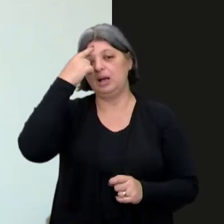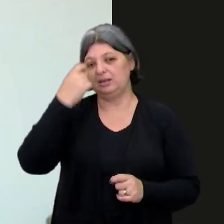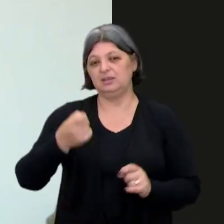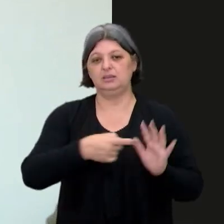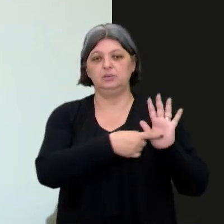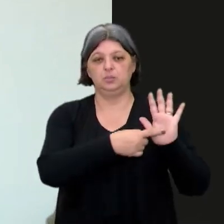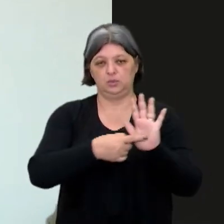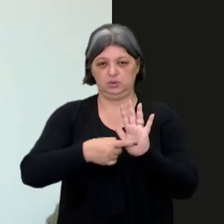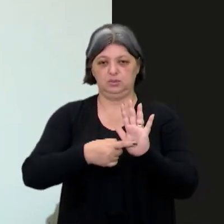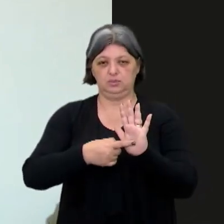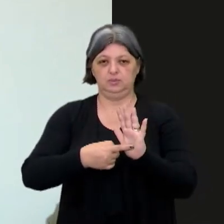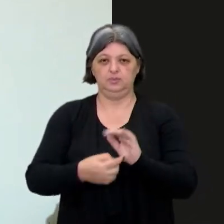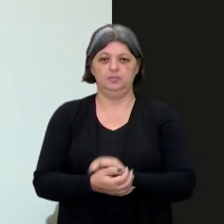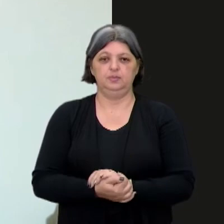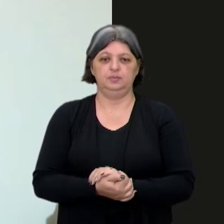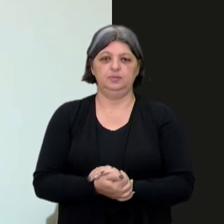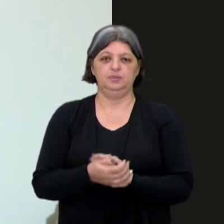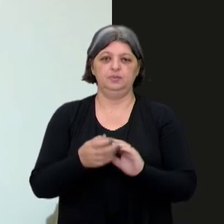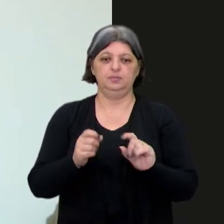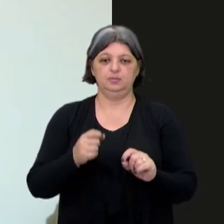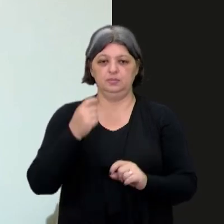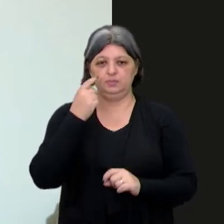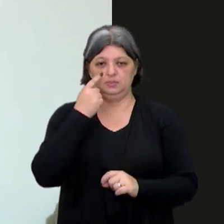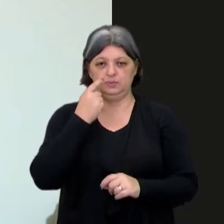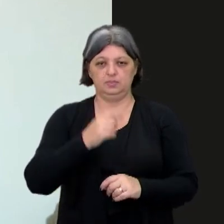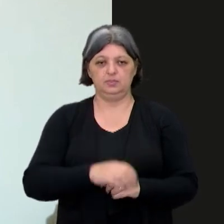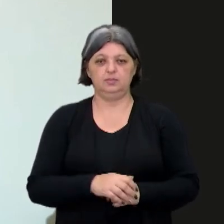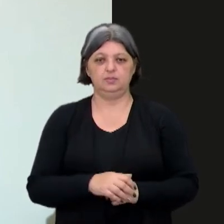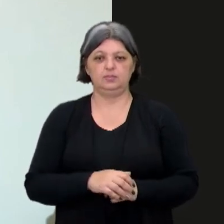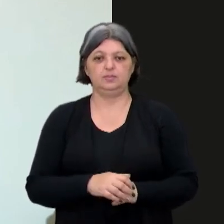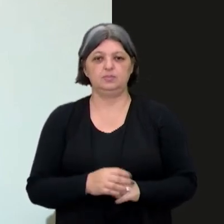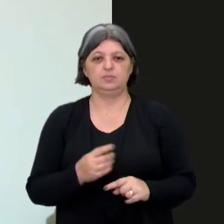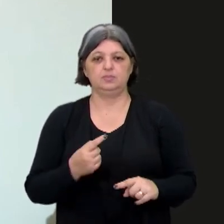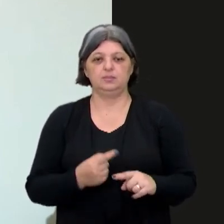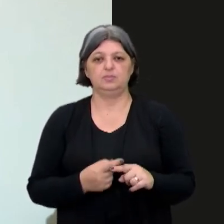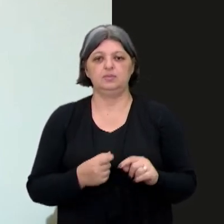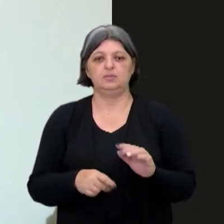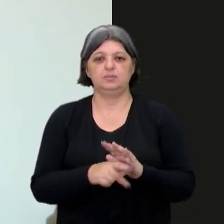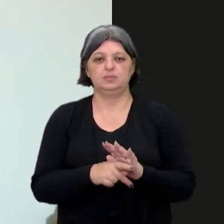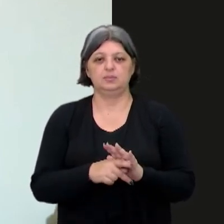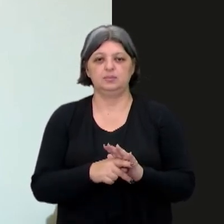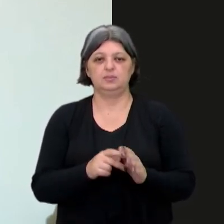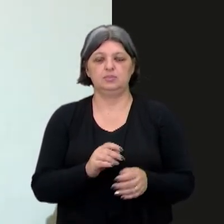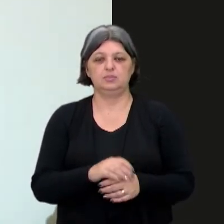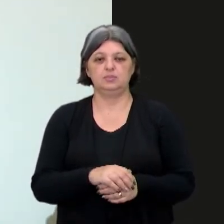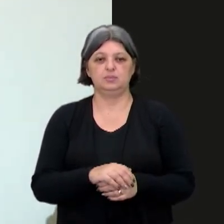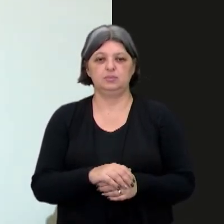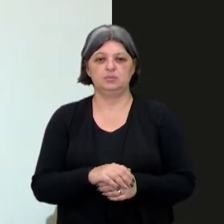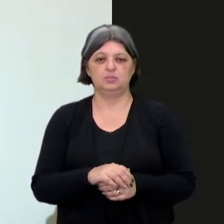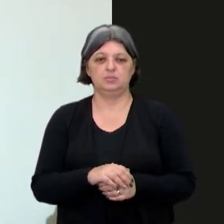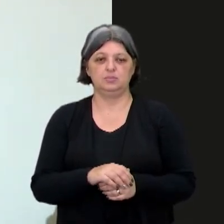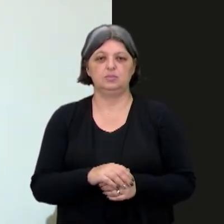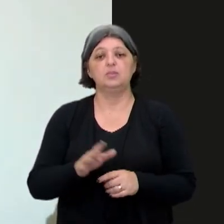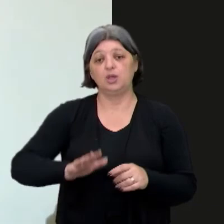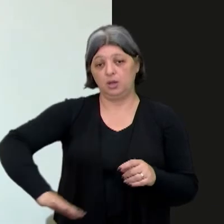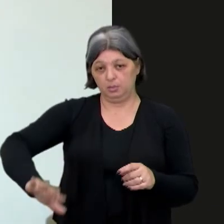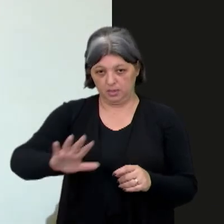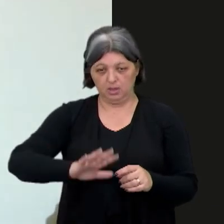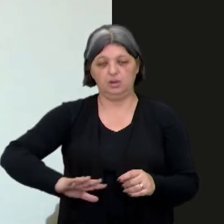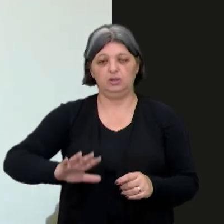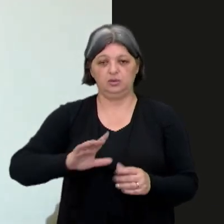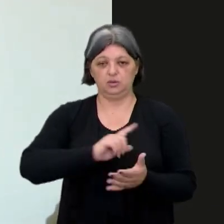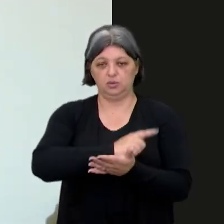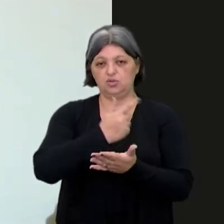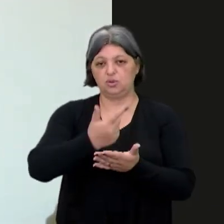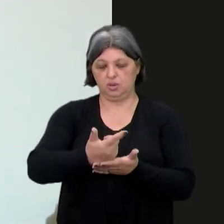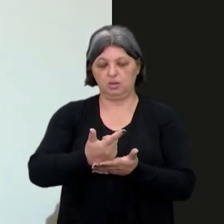transmite, né? E nós seguimos um dos grandes problemas ainda do ambiente dos jornais, assim,